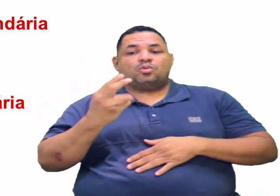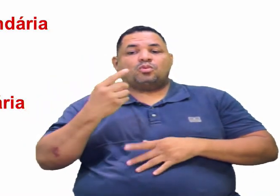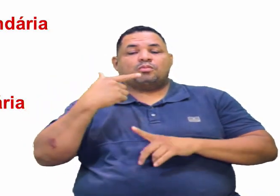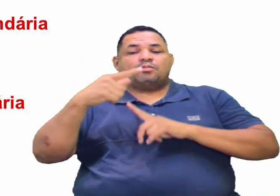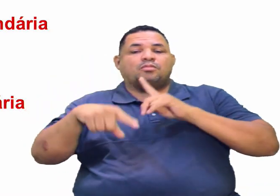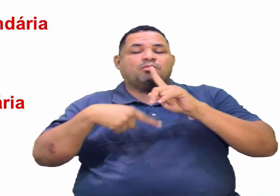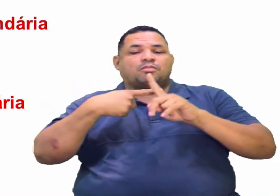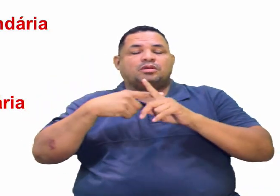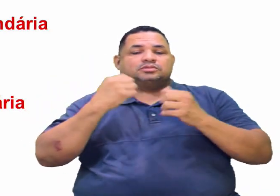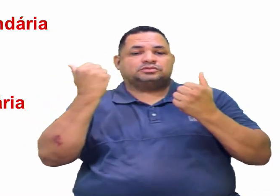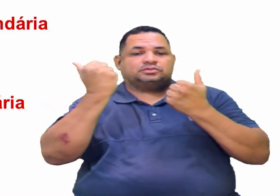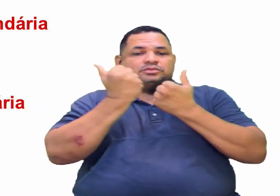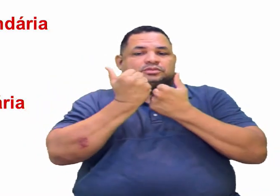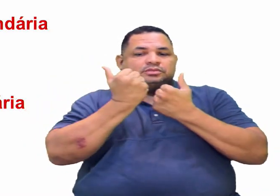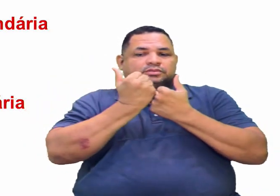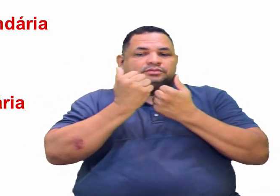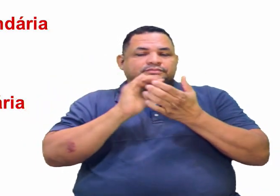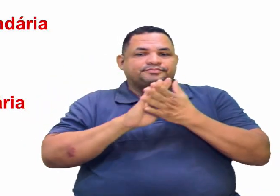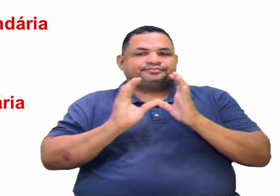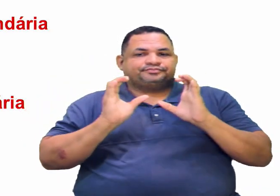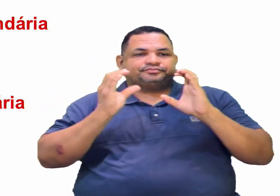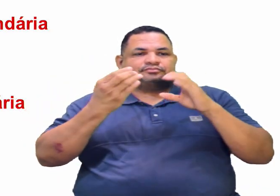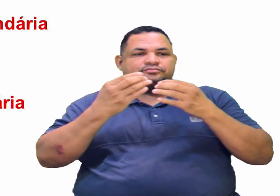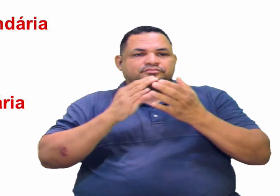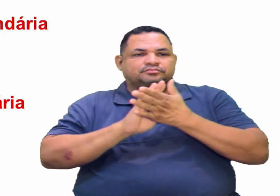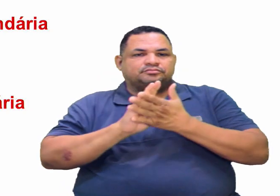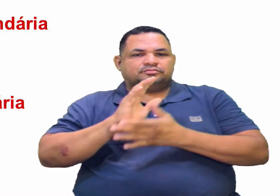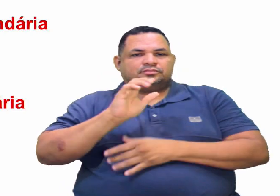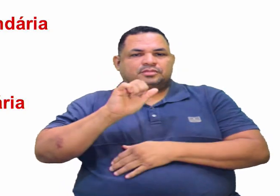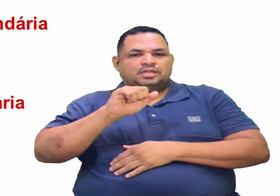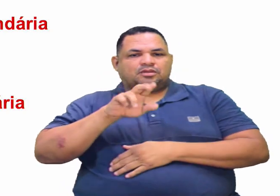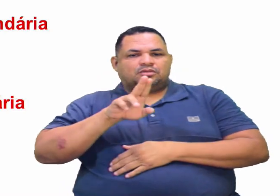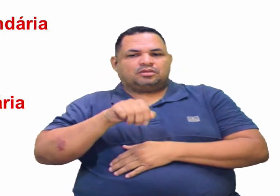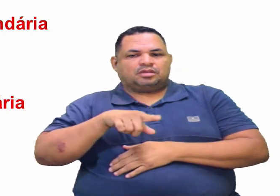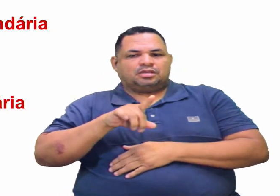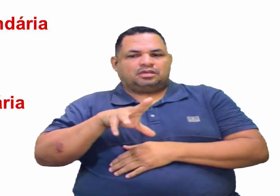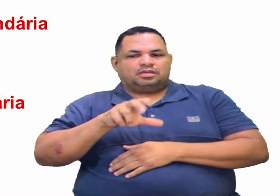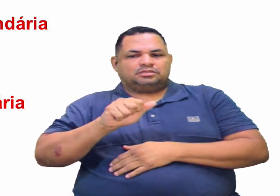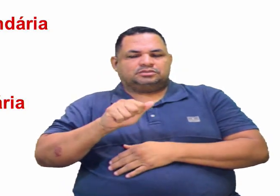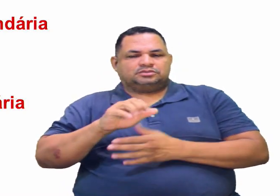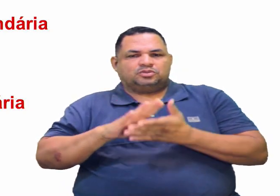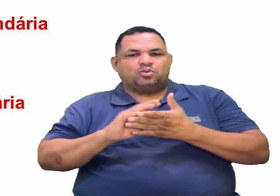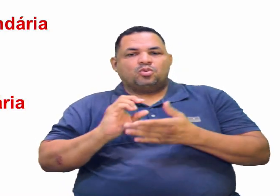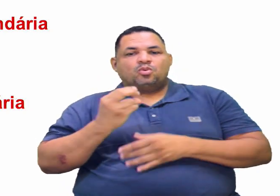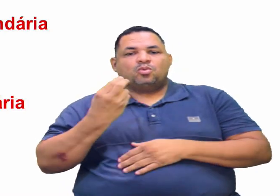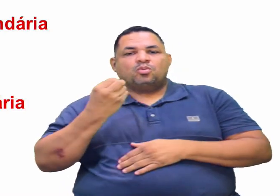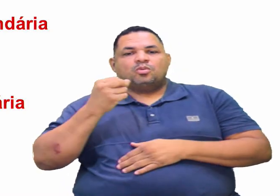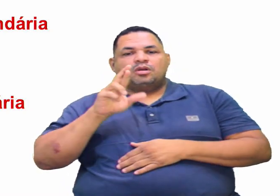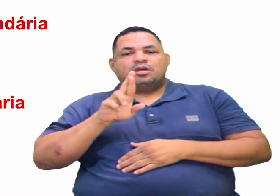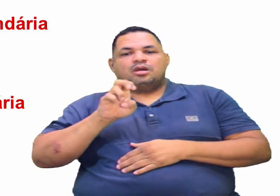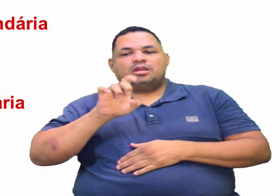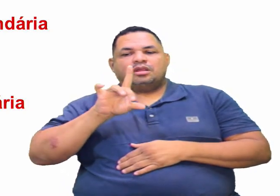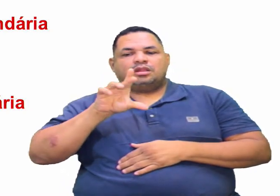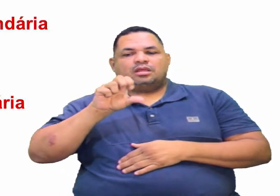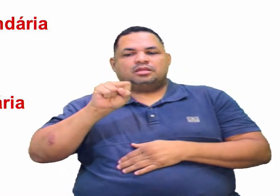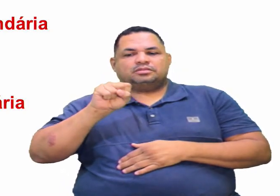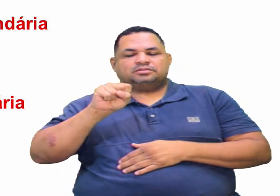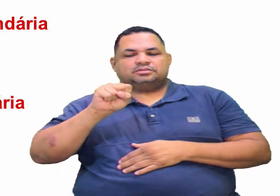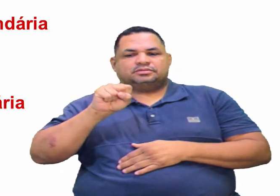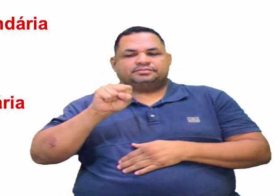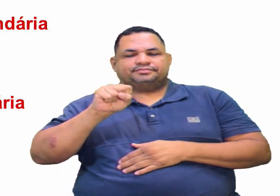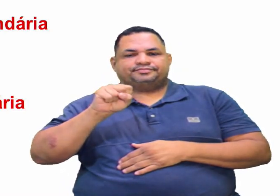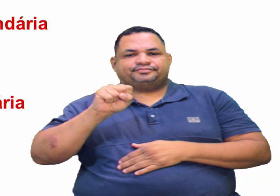são substituídos por grupos alquilas ou arilas. E aí a gente tem que grupos